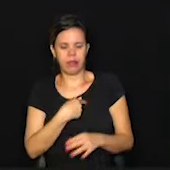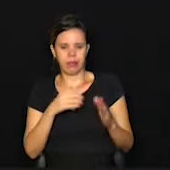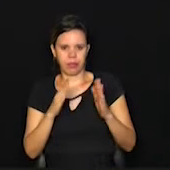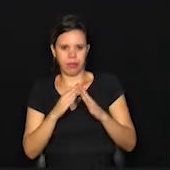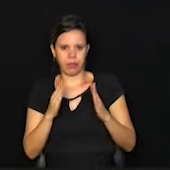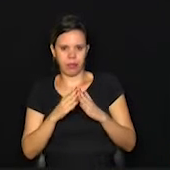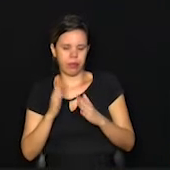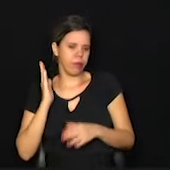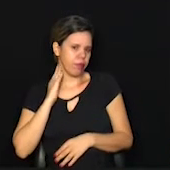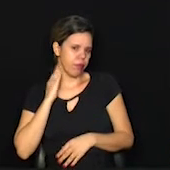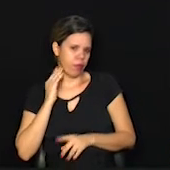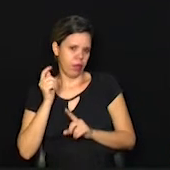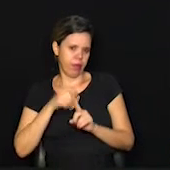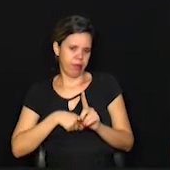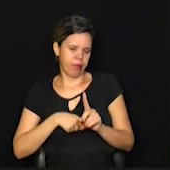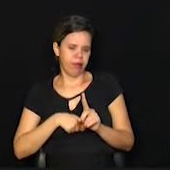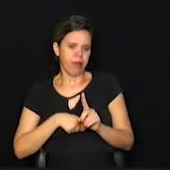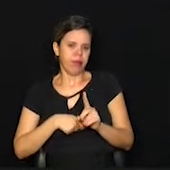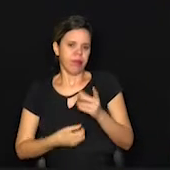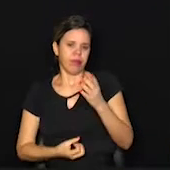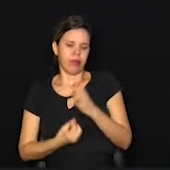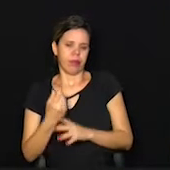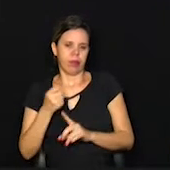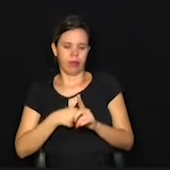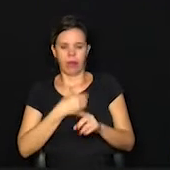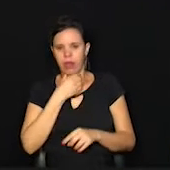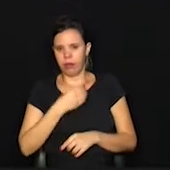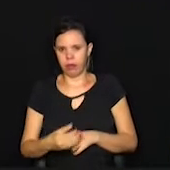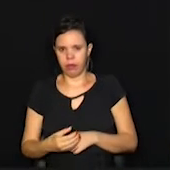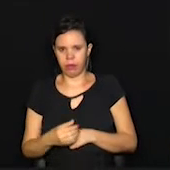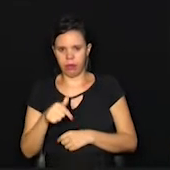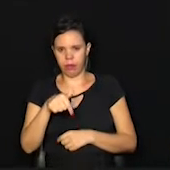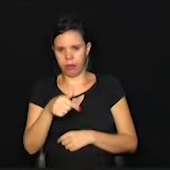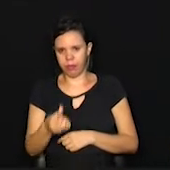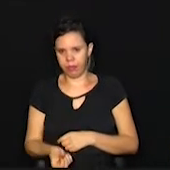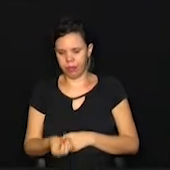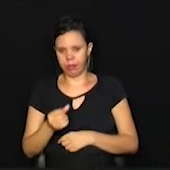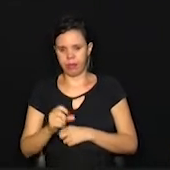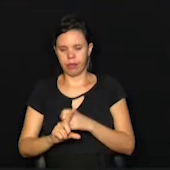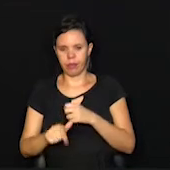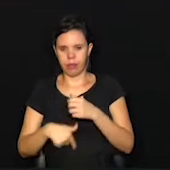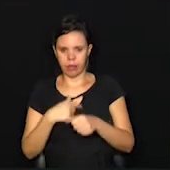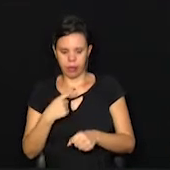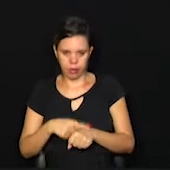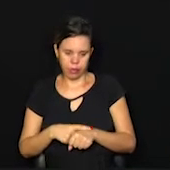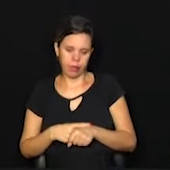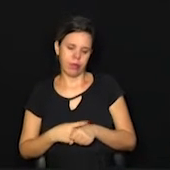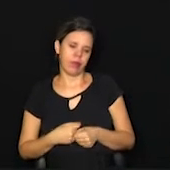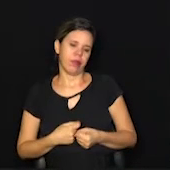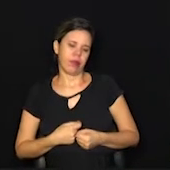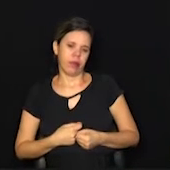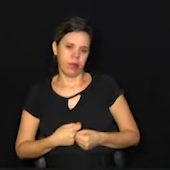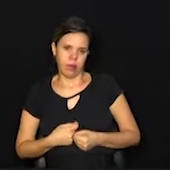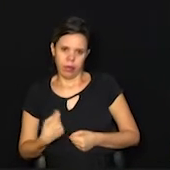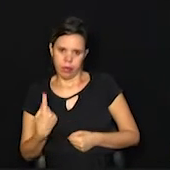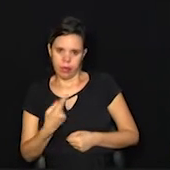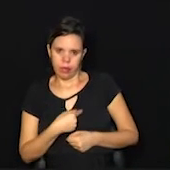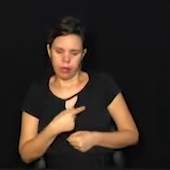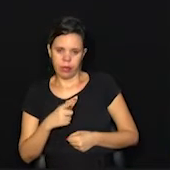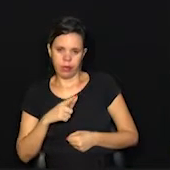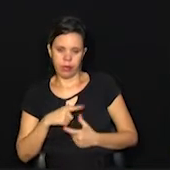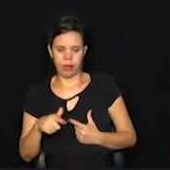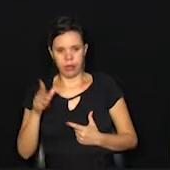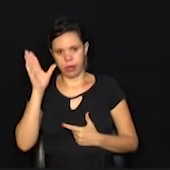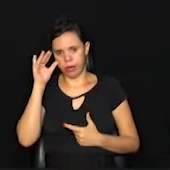Pará mais um mês Isto é com a sua Ender há 76 anos ficou mais um pouco e depois o aresto um